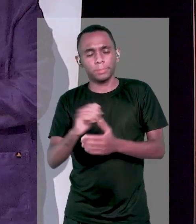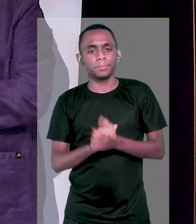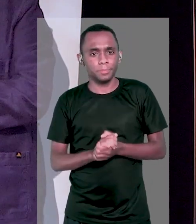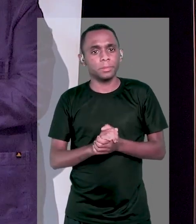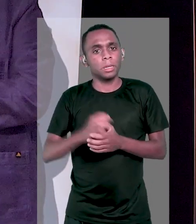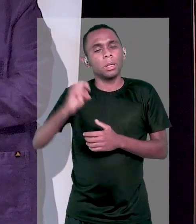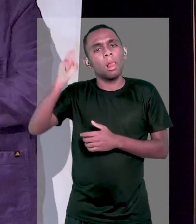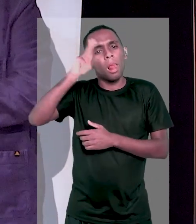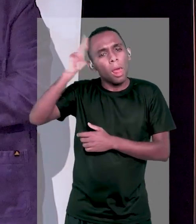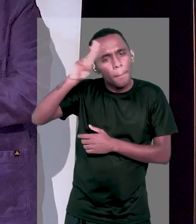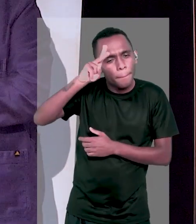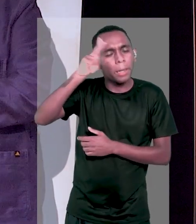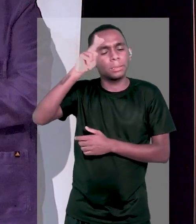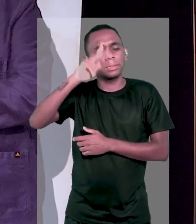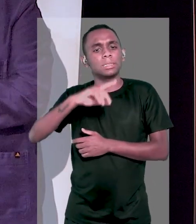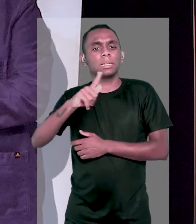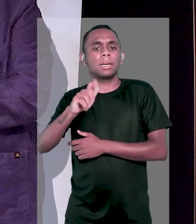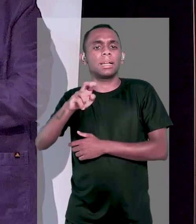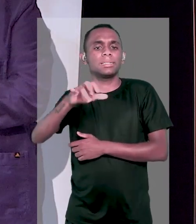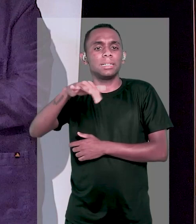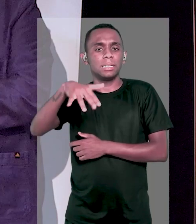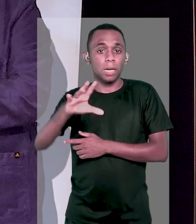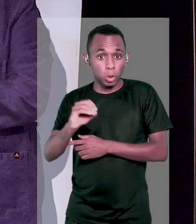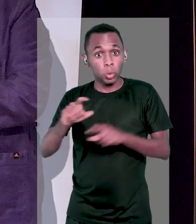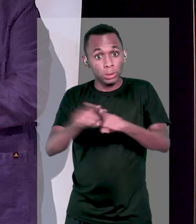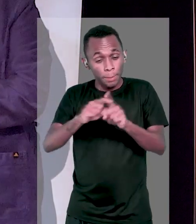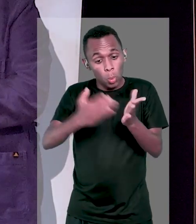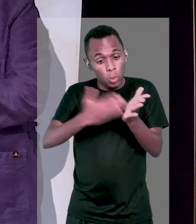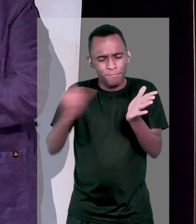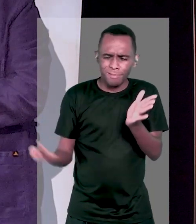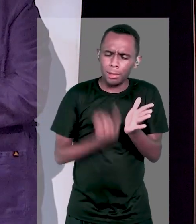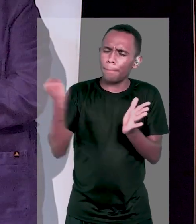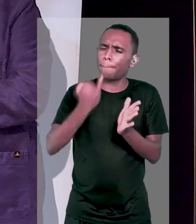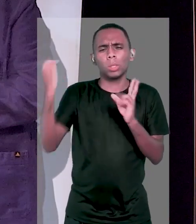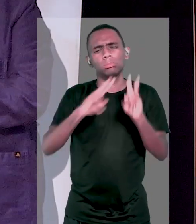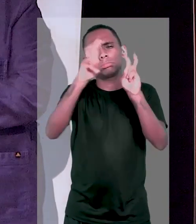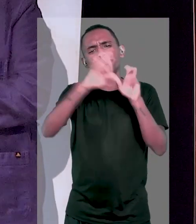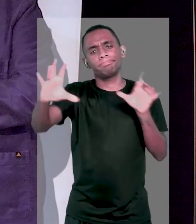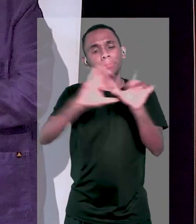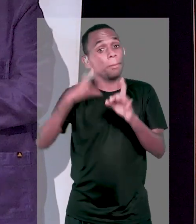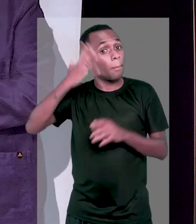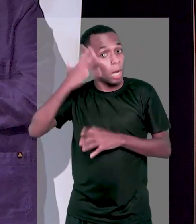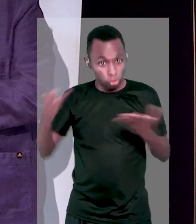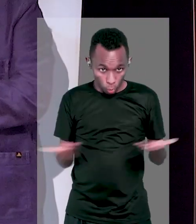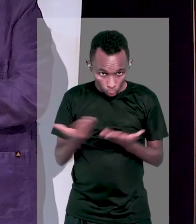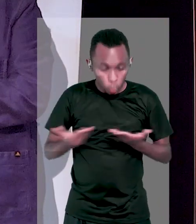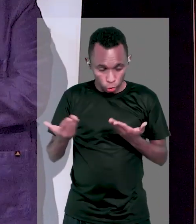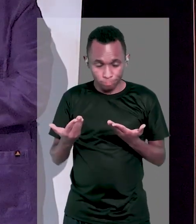doutor em estética pela USP, foi professor na França, no Japão, nos Estados Unidos,